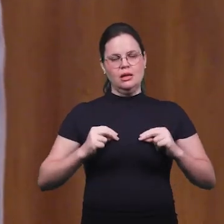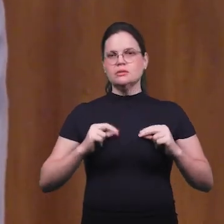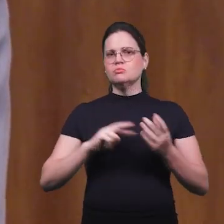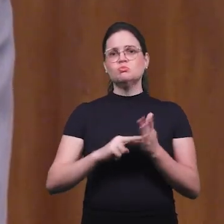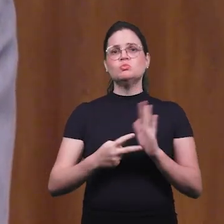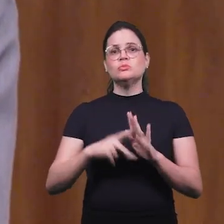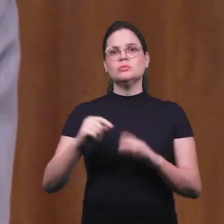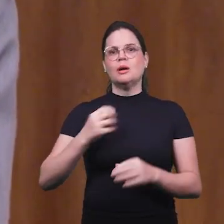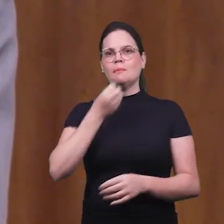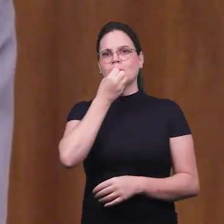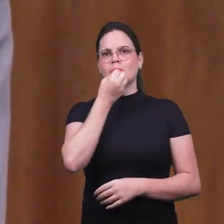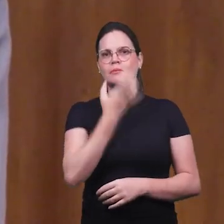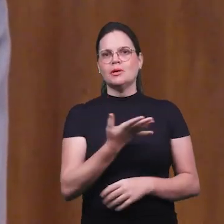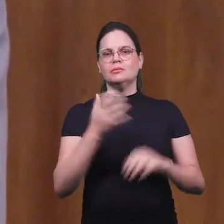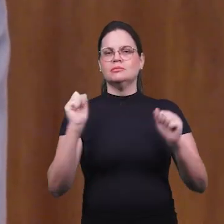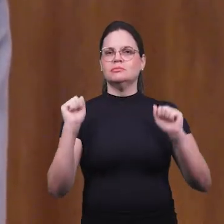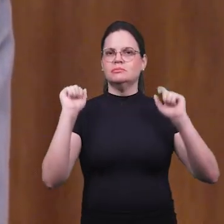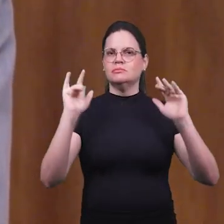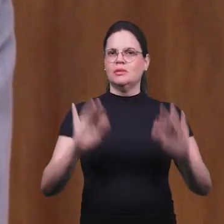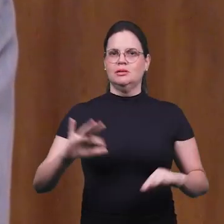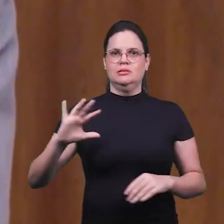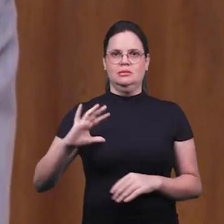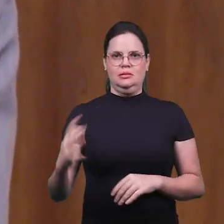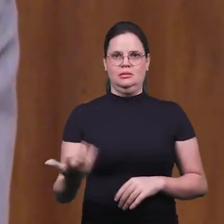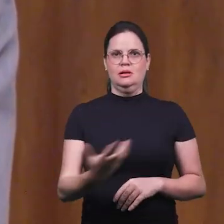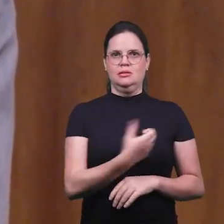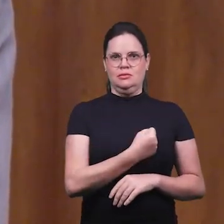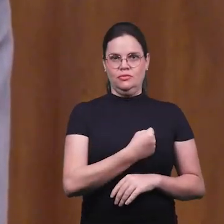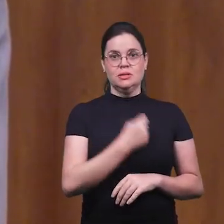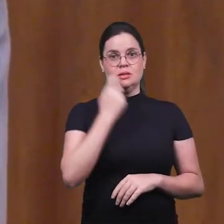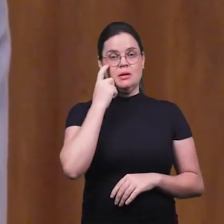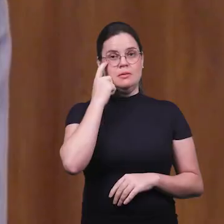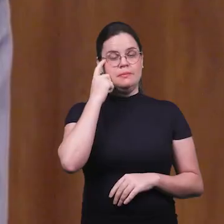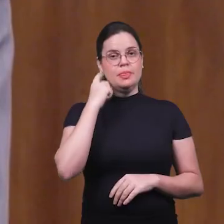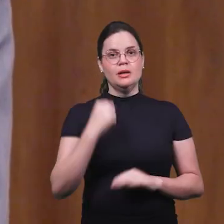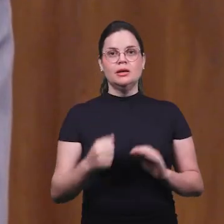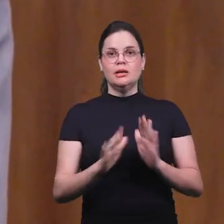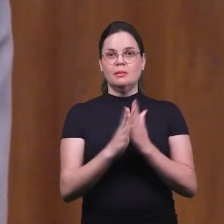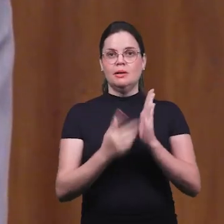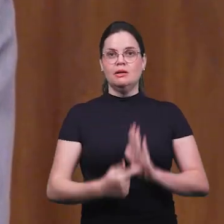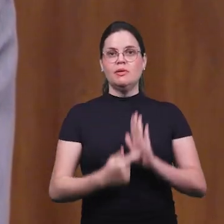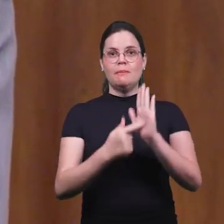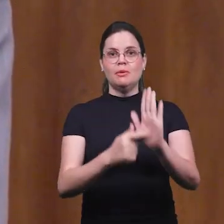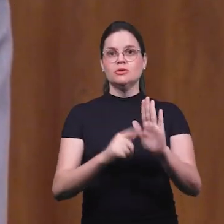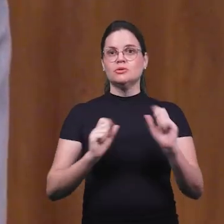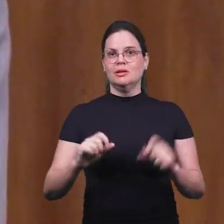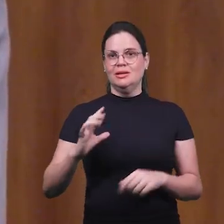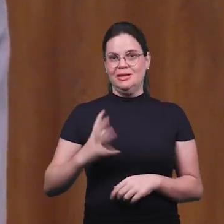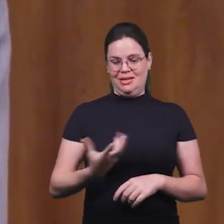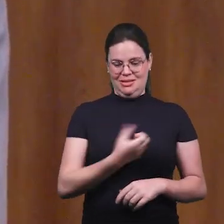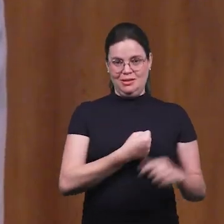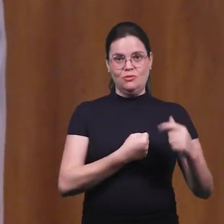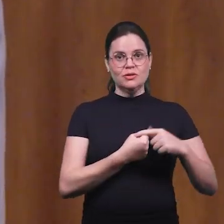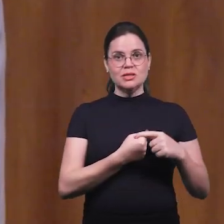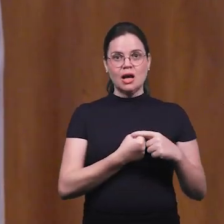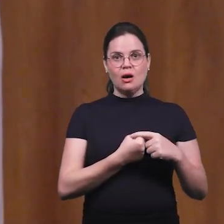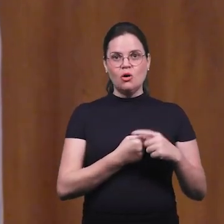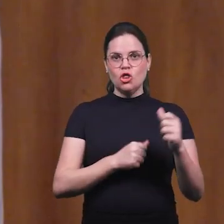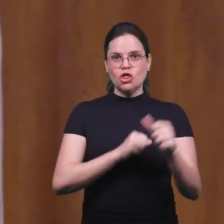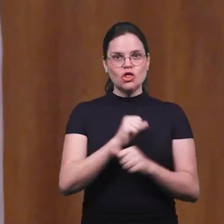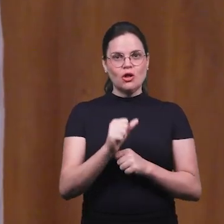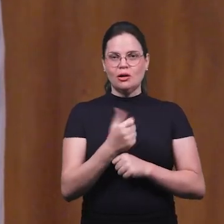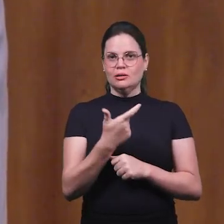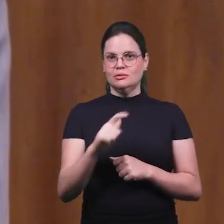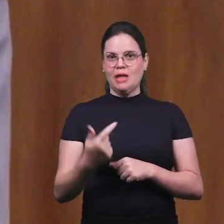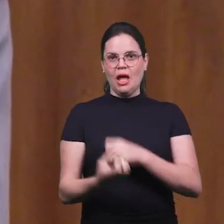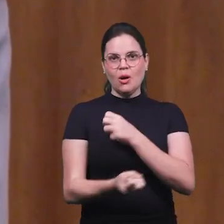salvação, a qual a Bíblia ela vai mencionar como incorruptível, né, como incontaminável. Lá na